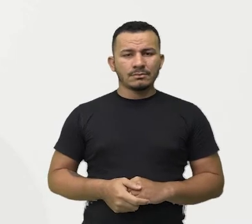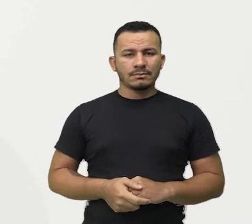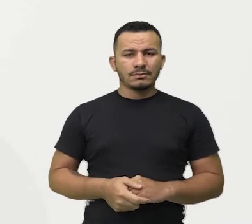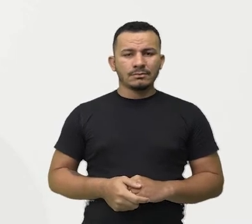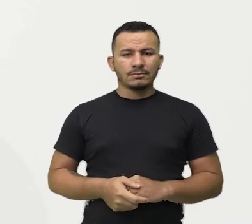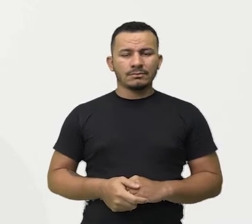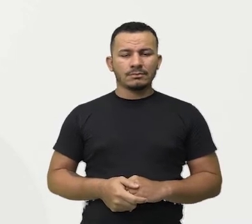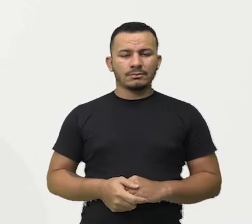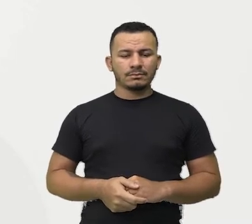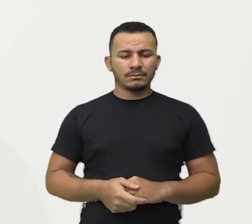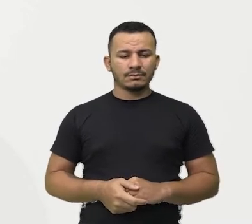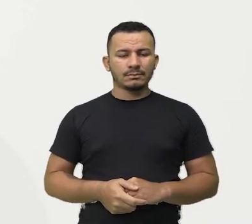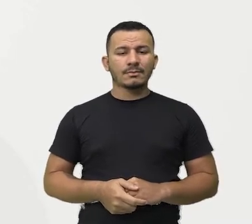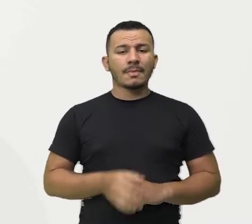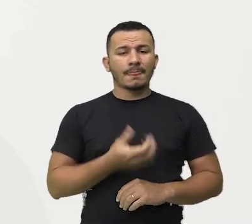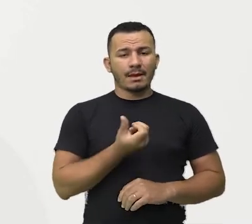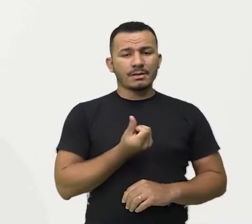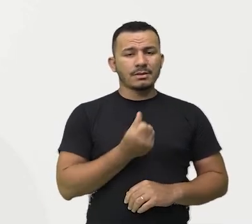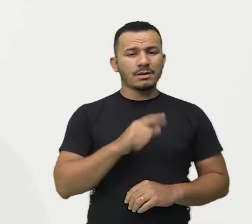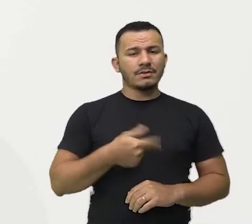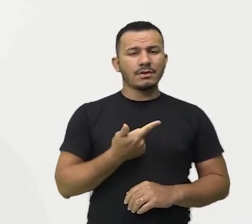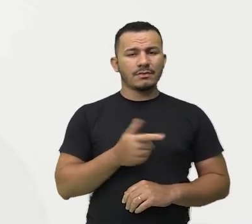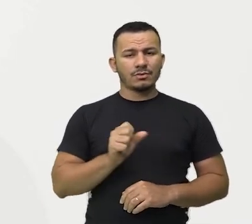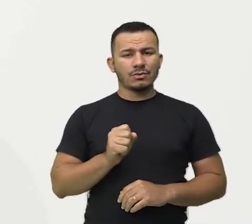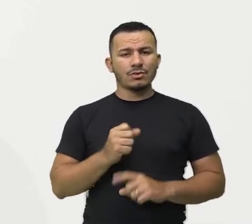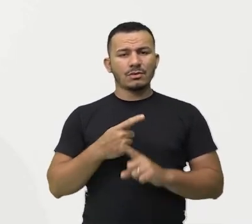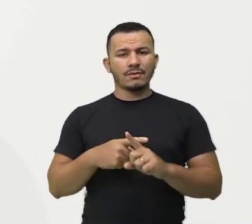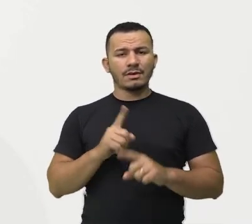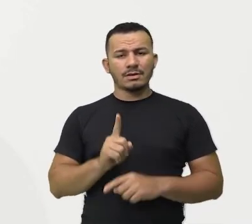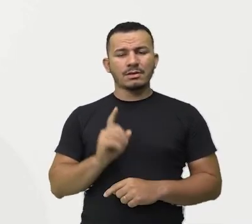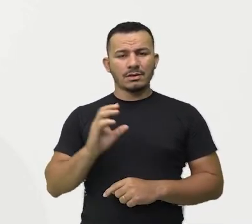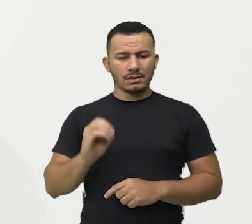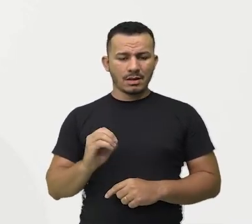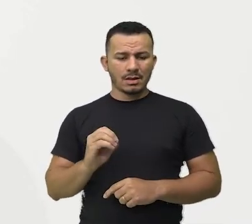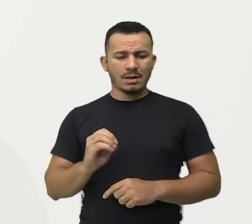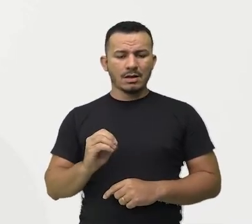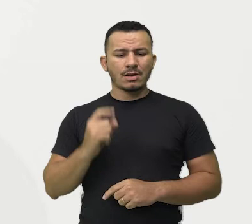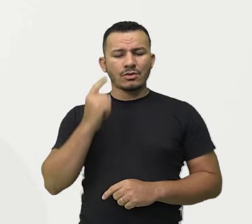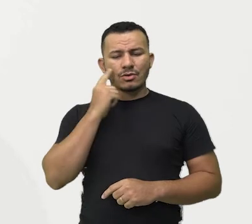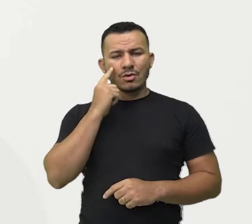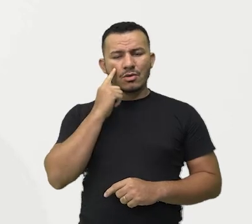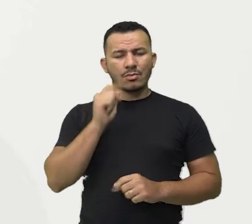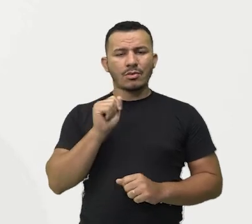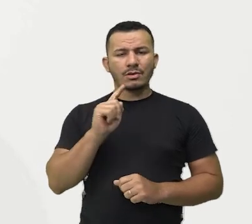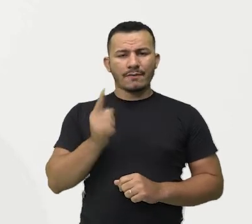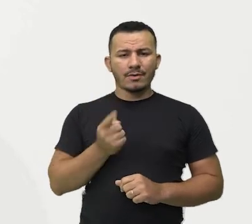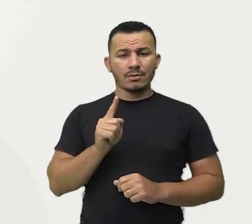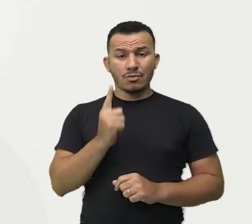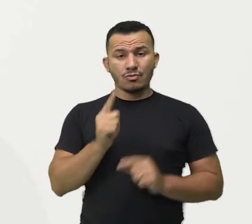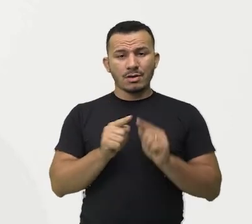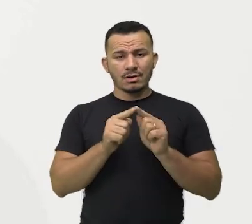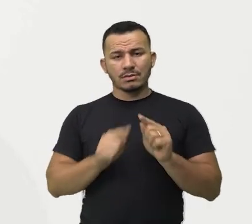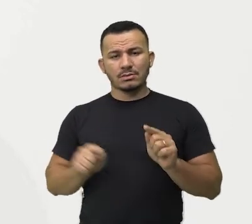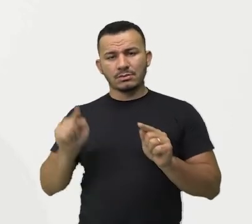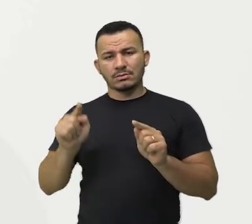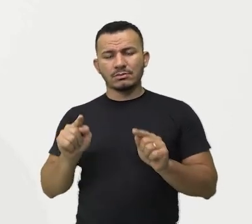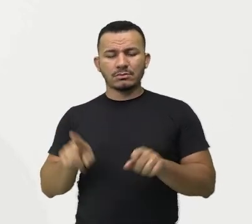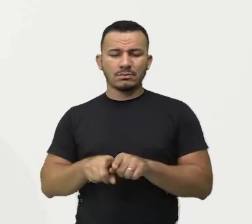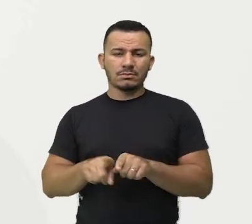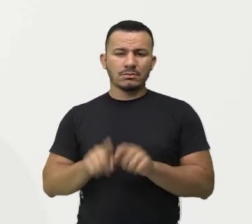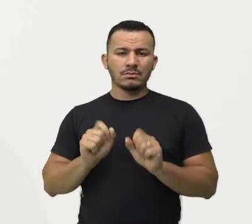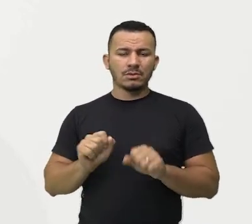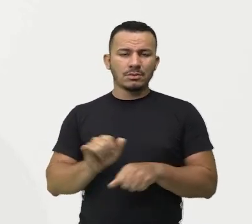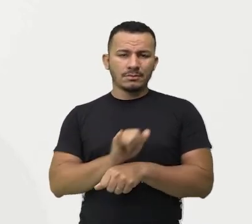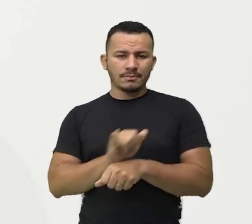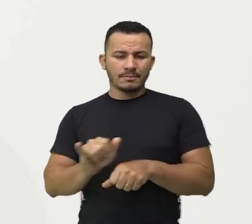vezes 10. E aí, pessoal, multiplicar 6,28 por 10, tu pode só andar uma vírgula, uma casa, tá